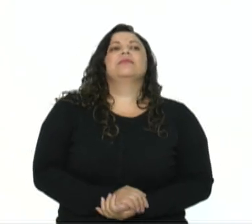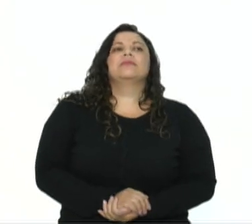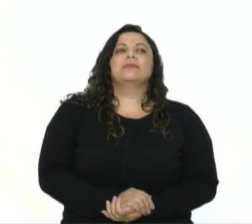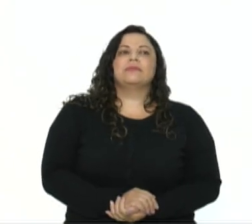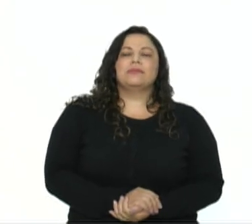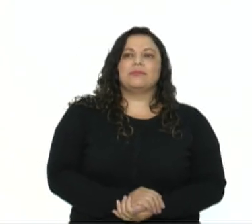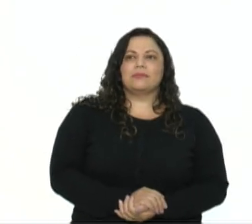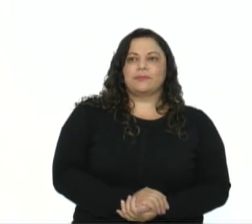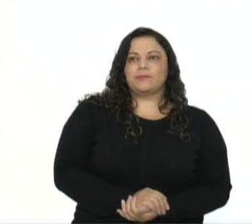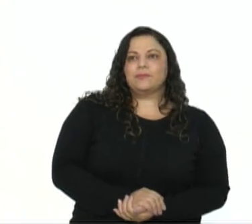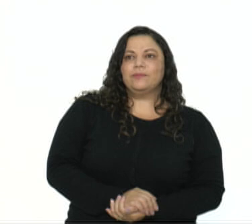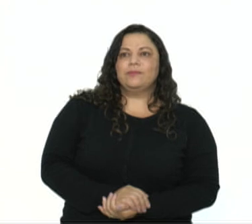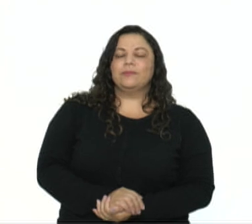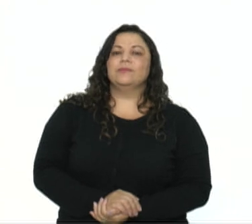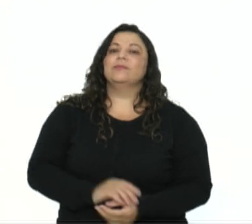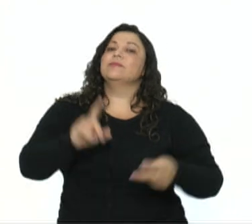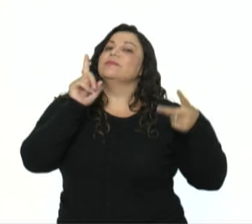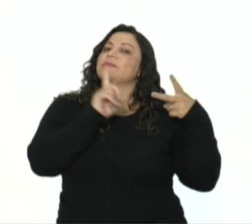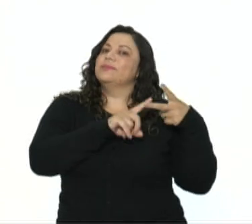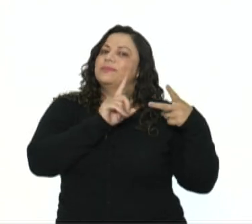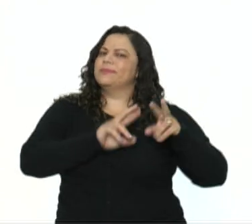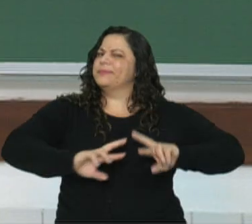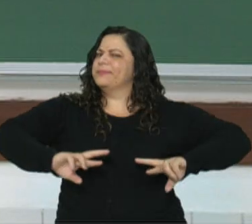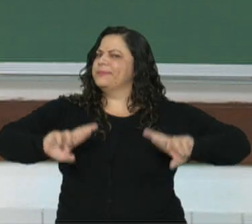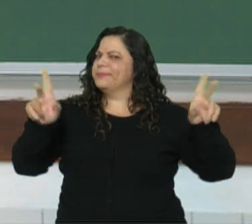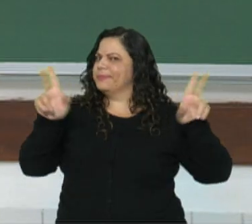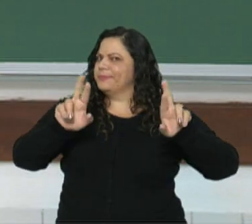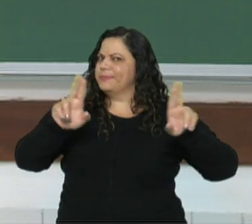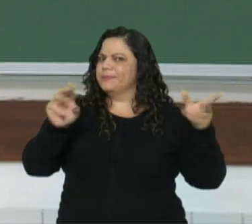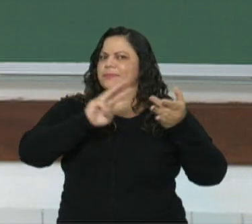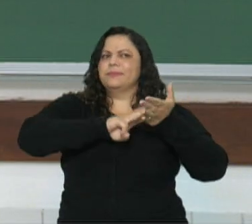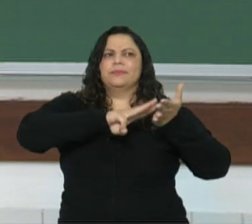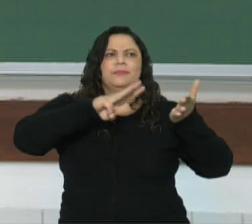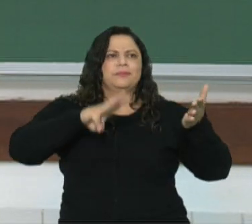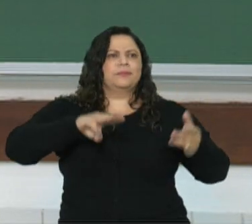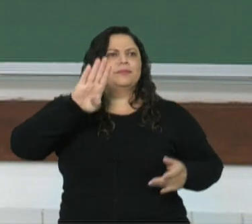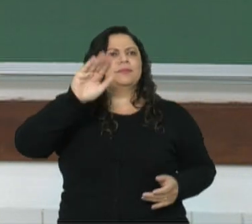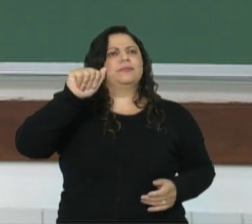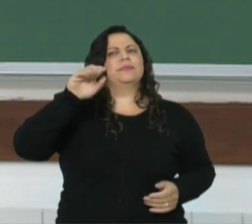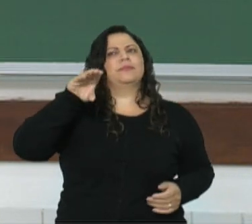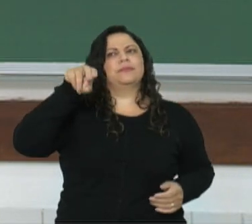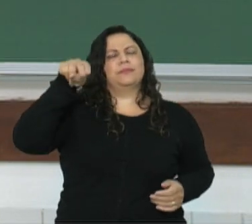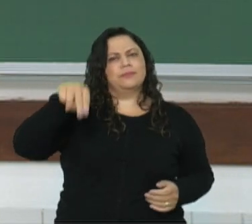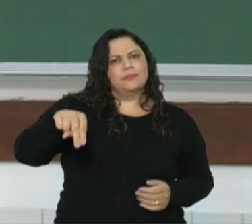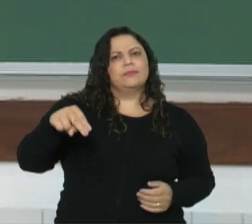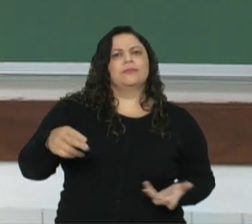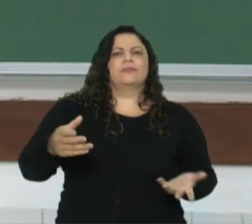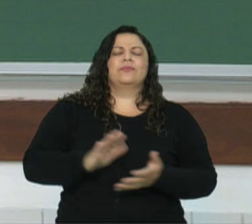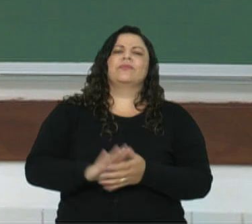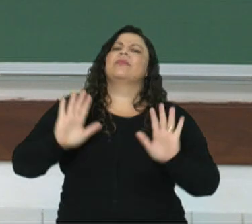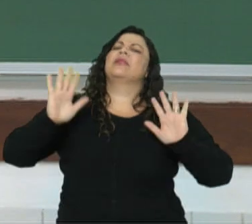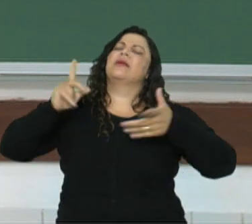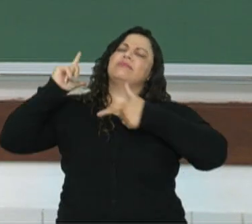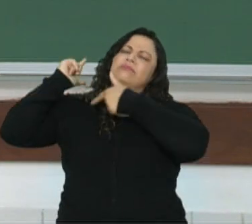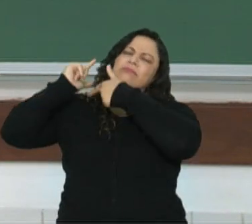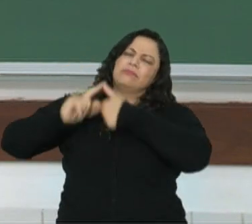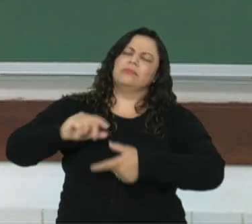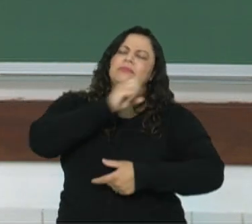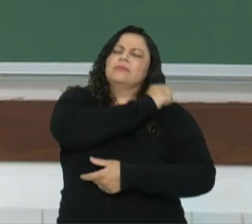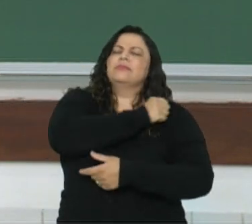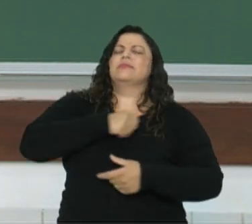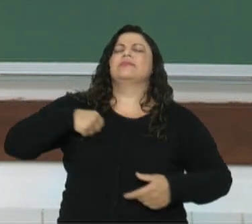Aí a segunda diferença do método do Francis Bacon, desse tradicional do